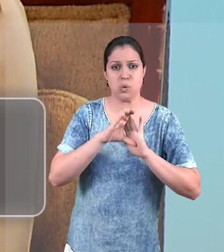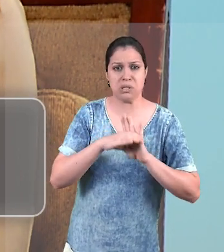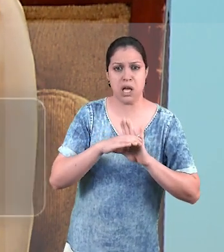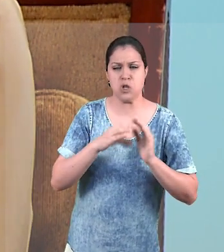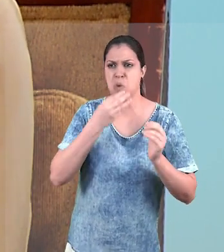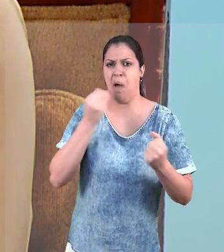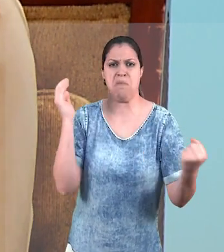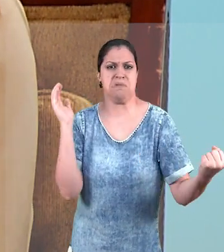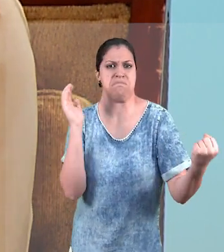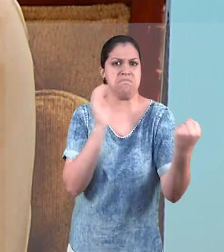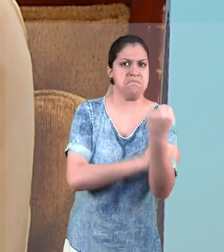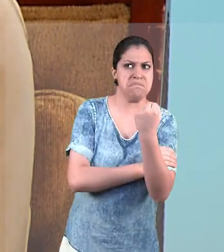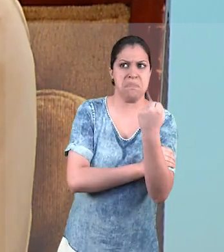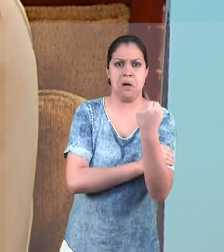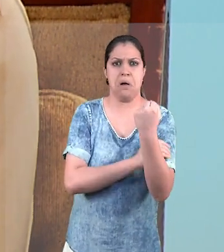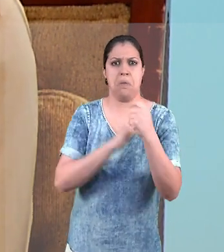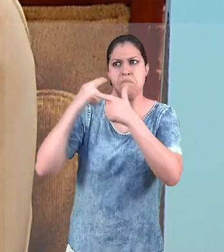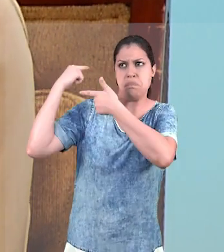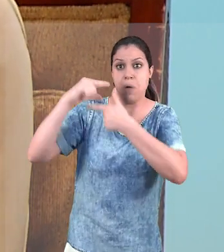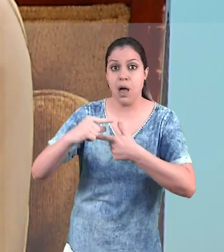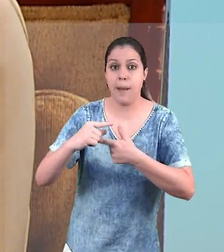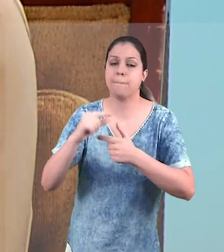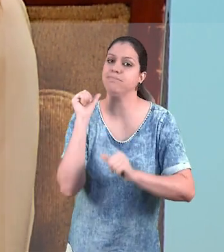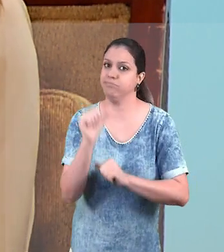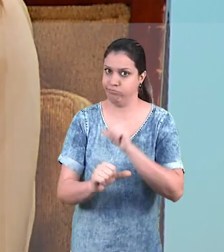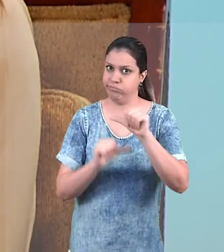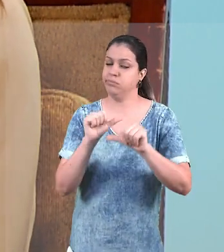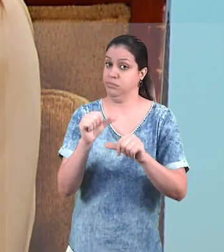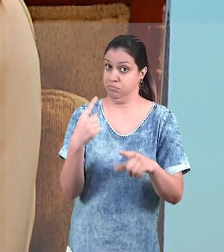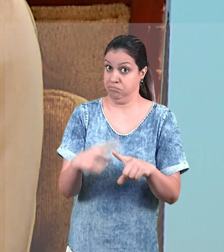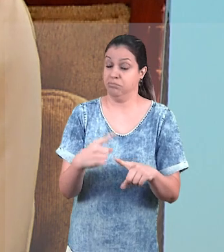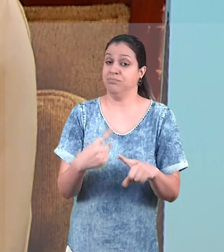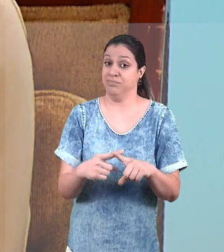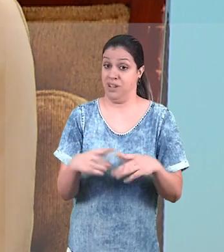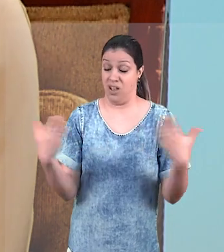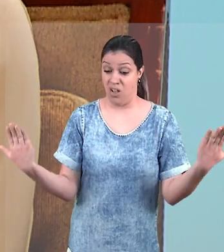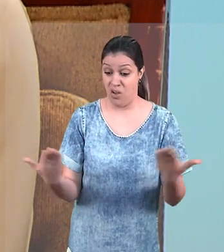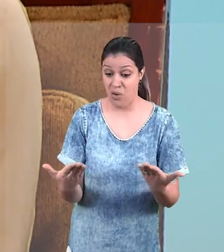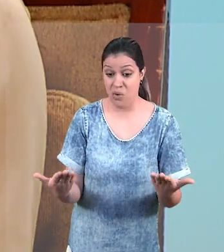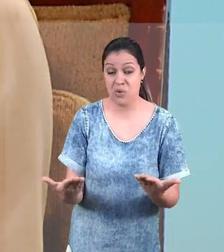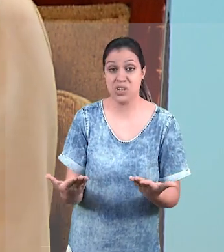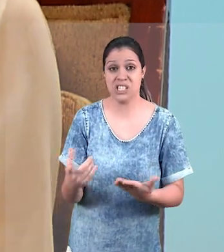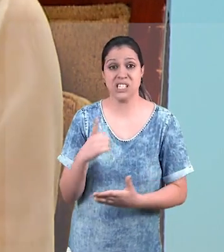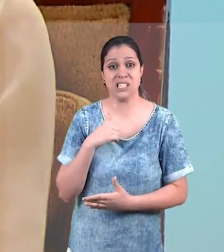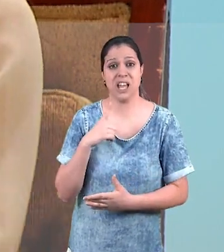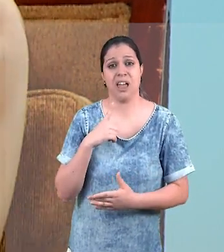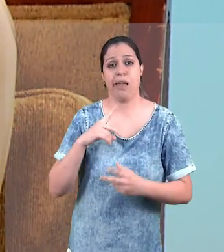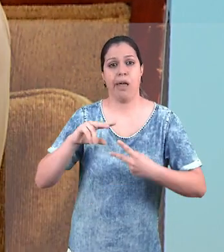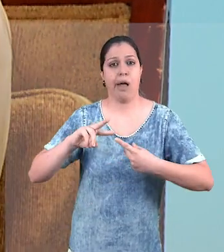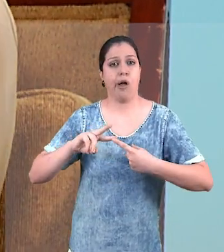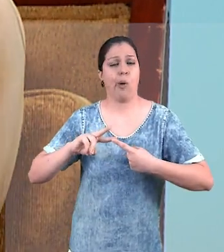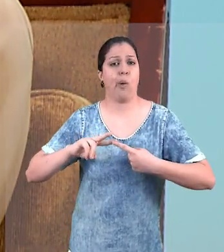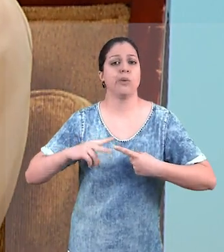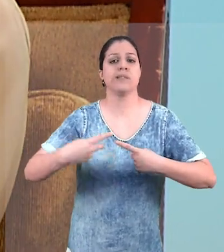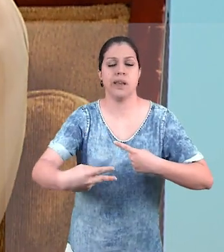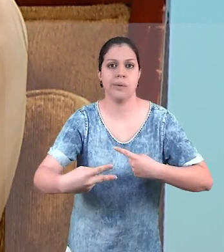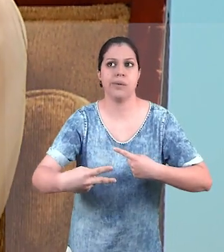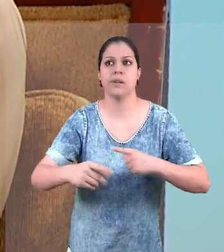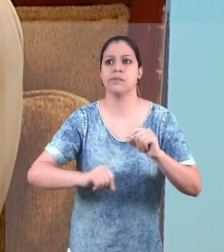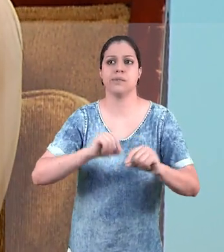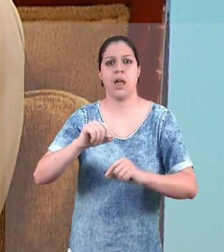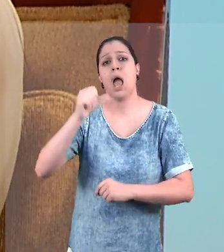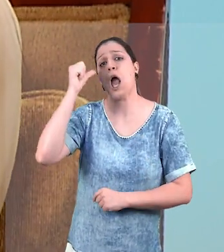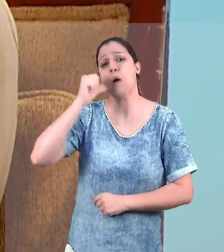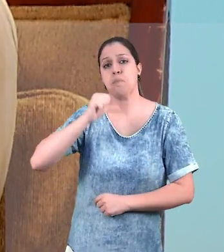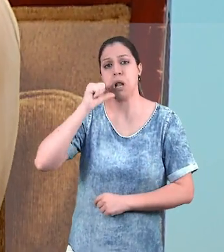esses conceitos machistas, patriarcais, que hoje trazem toda essa consequência de